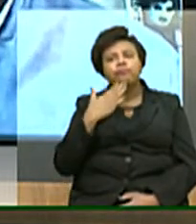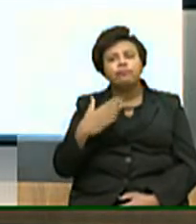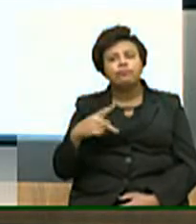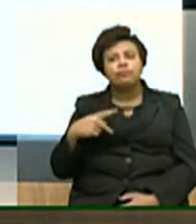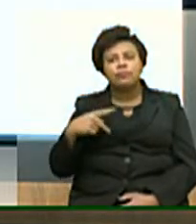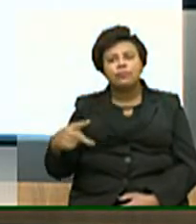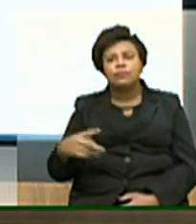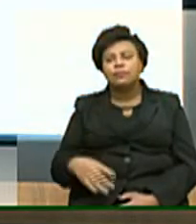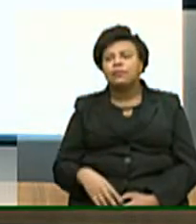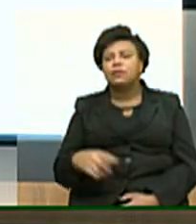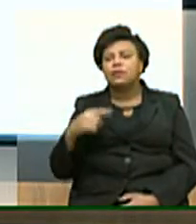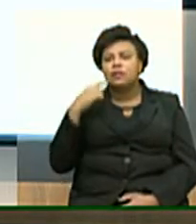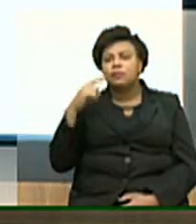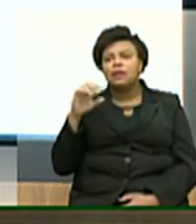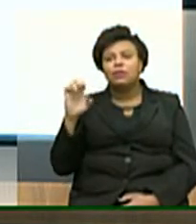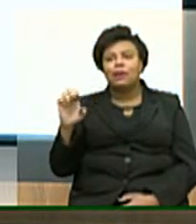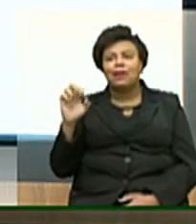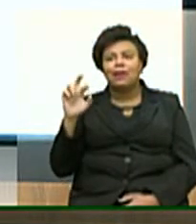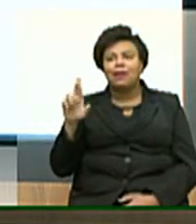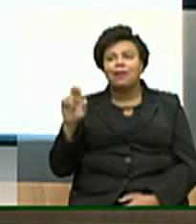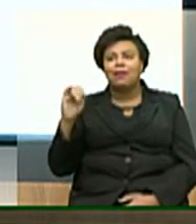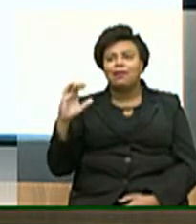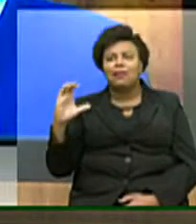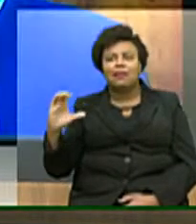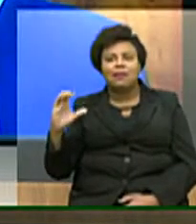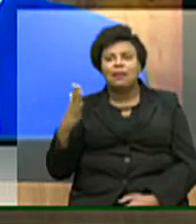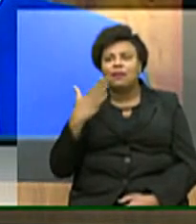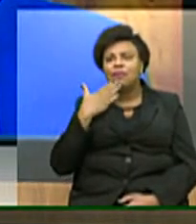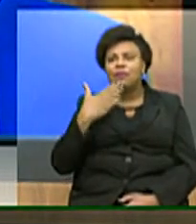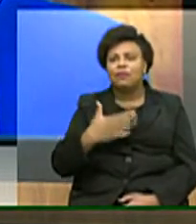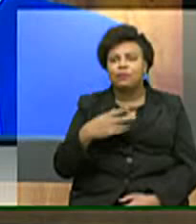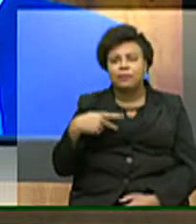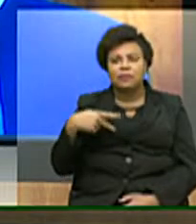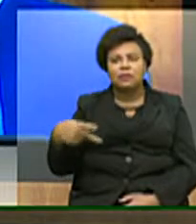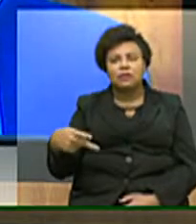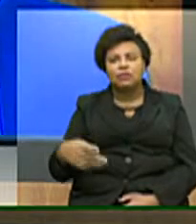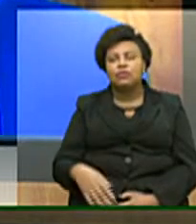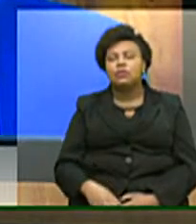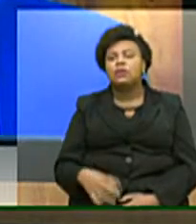Favorável, presidente. Deputado Eric Lins. Favorável, presidente.